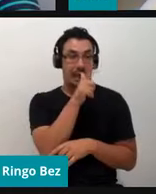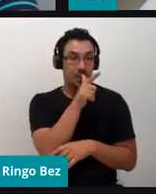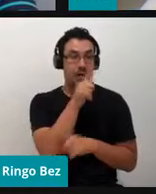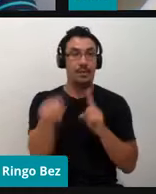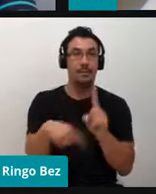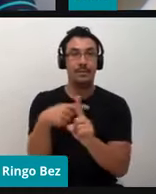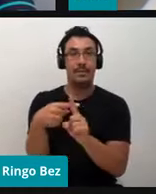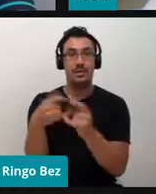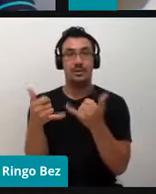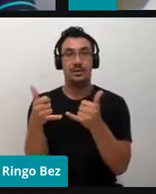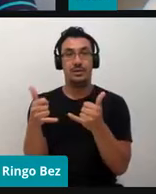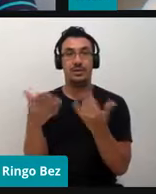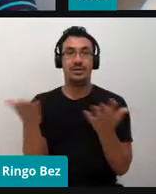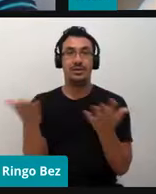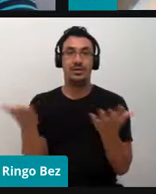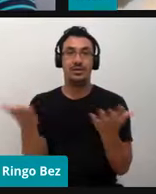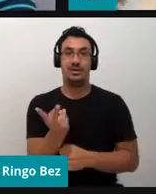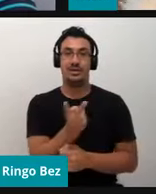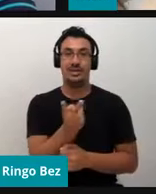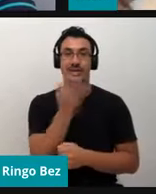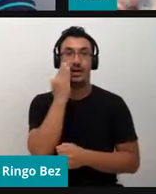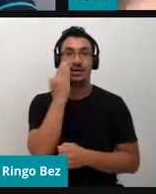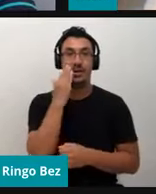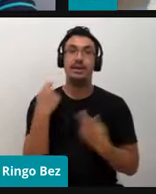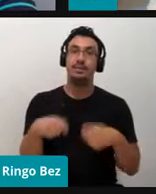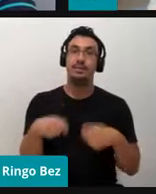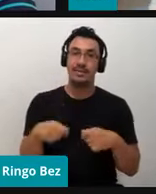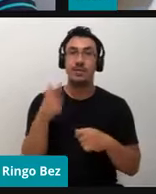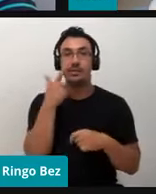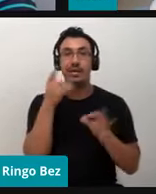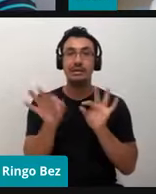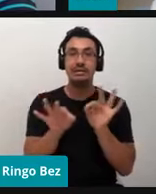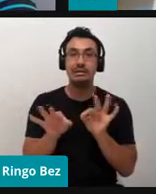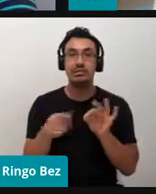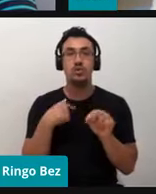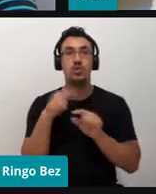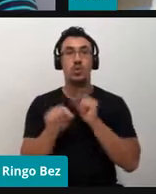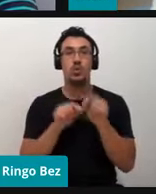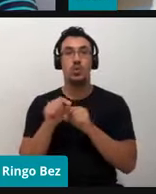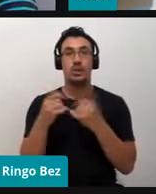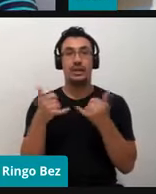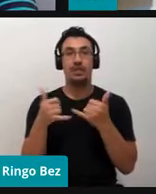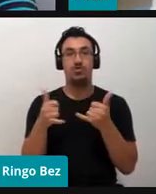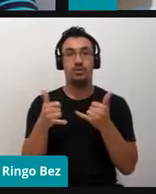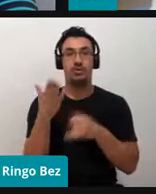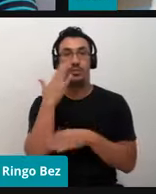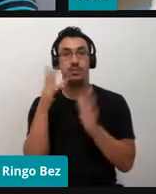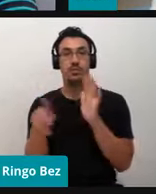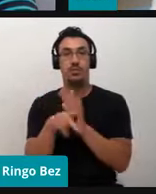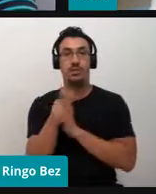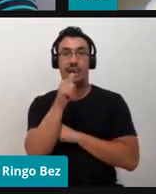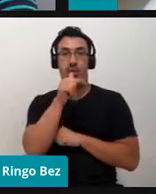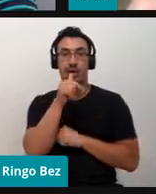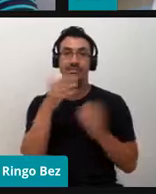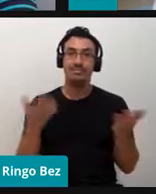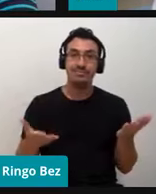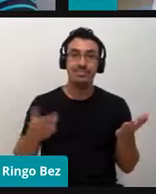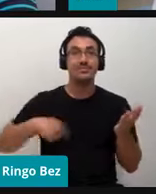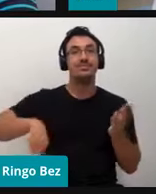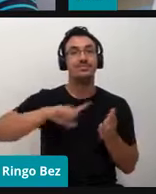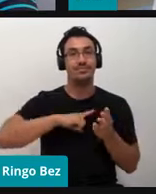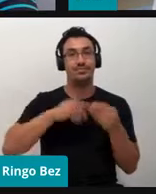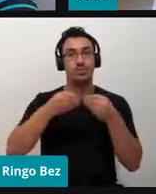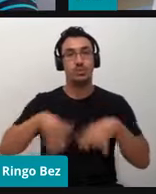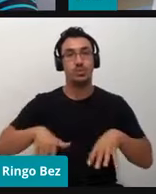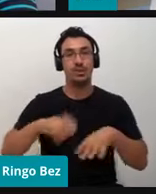água das cidades, as hidrelétricas também têm que regular a capacidade de produção de energia elétrica. Então, vejam que as consequências dessa